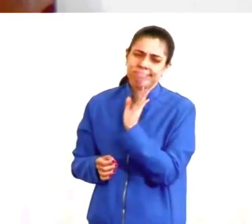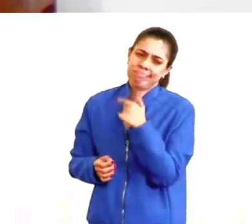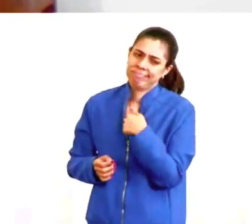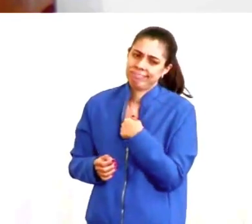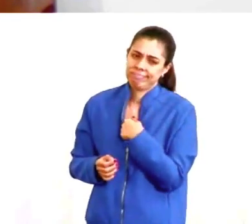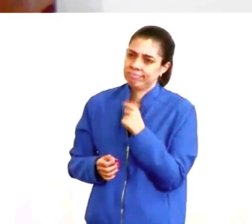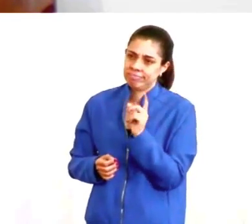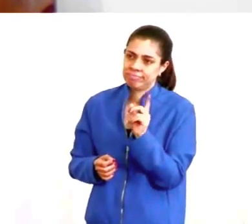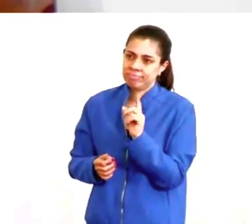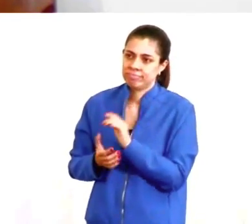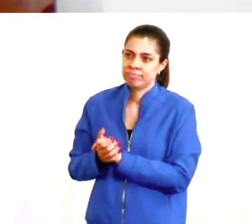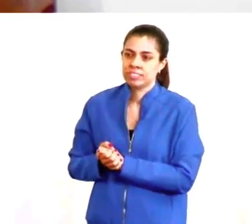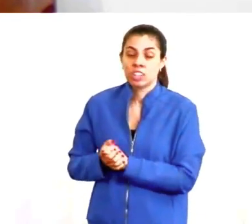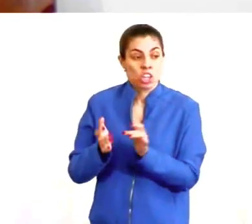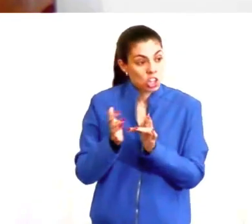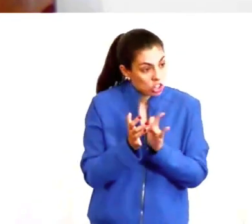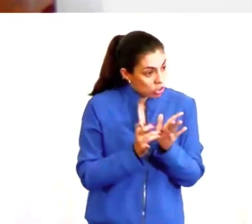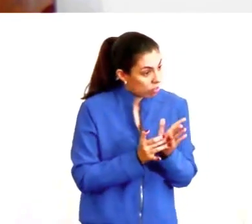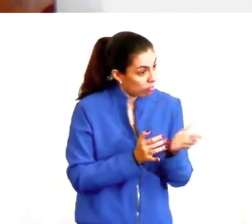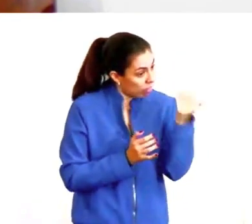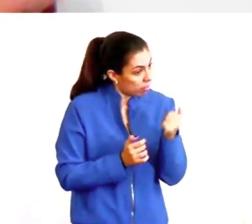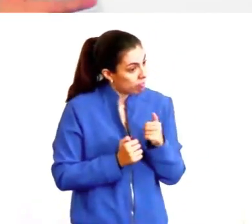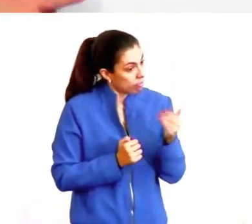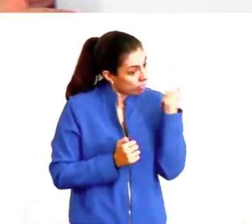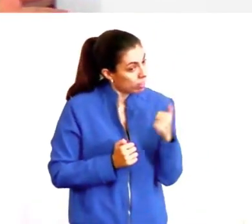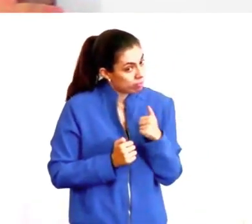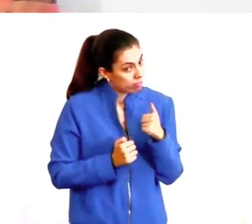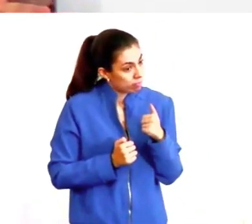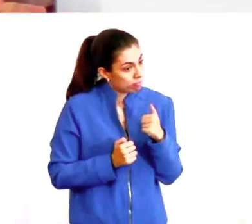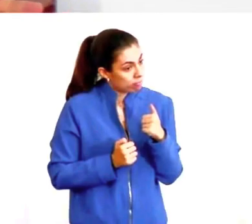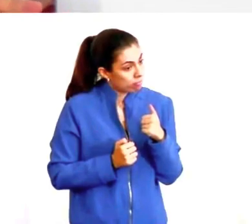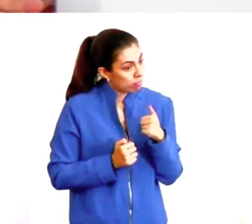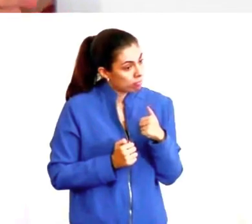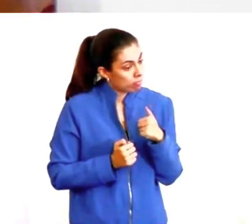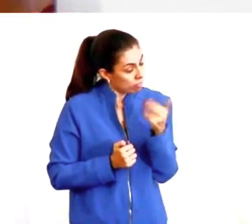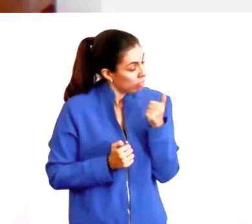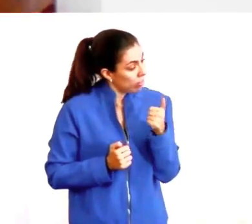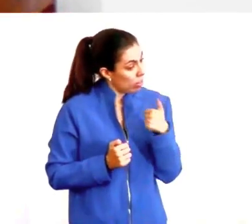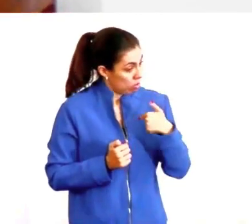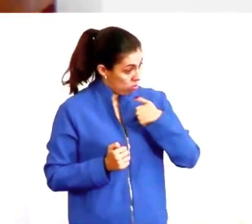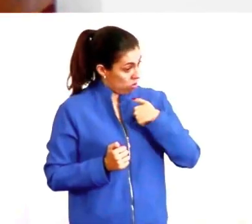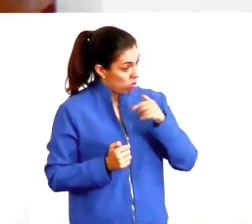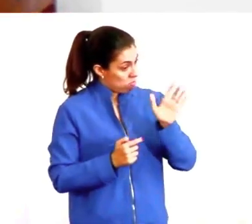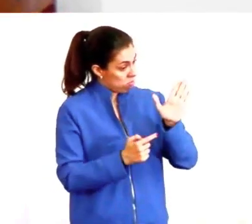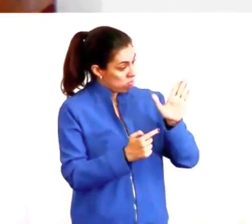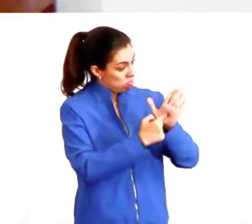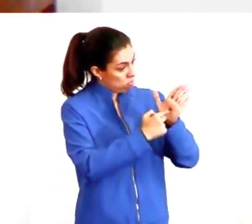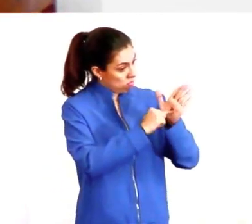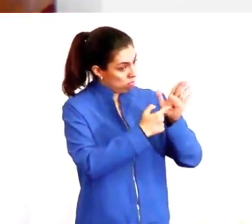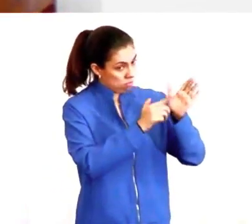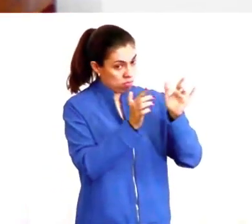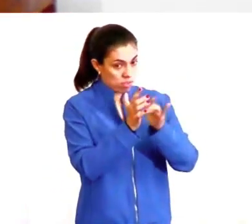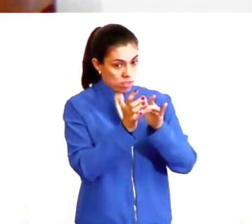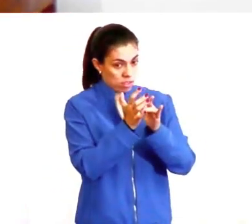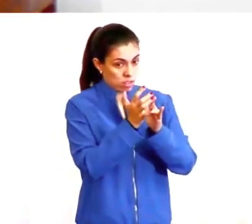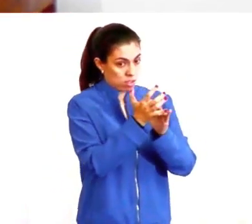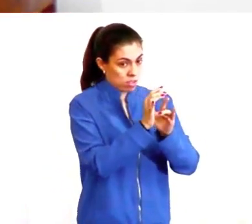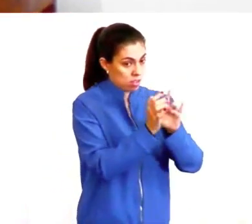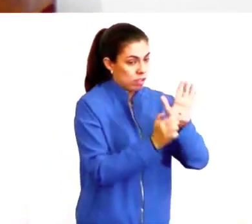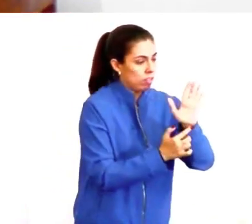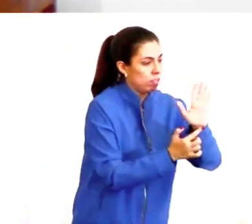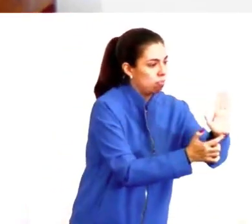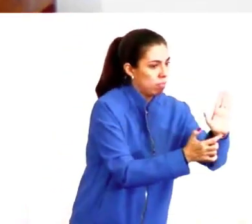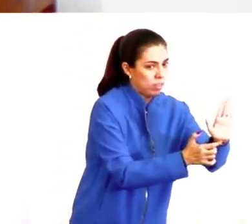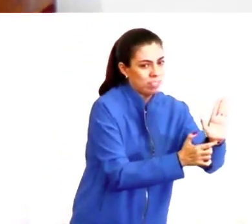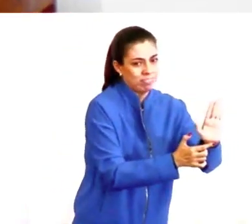vem cá, veja aqui, mostra as mãos, mostra o seu lado, é o primeiro